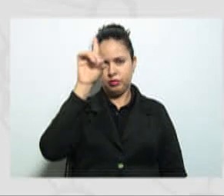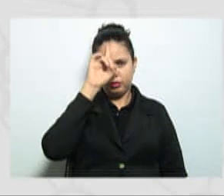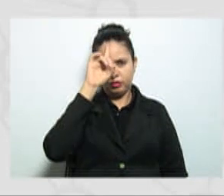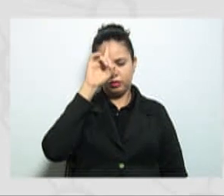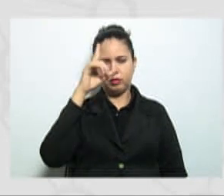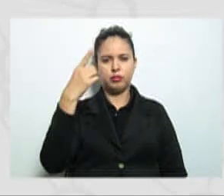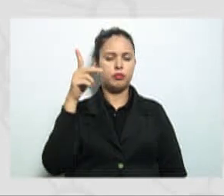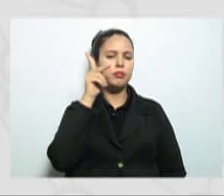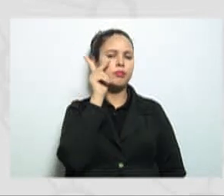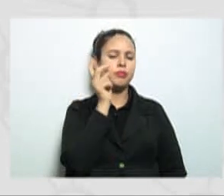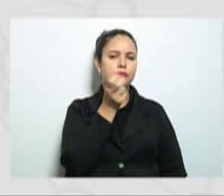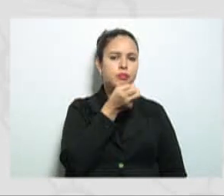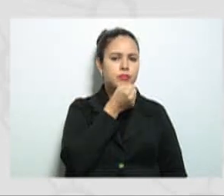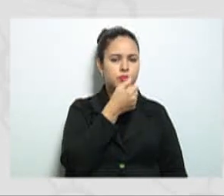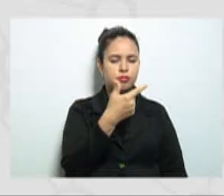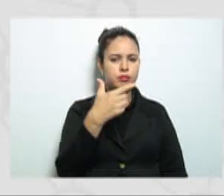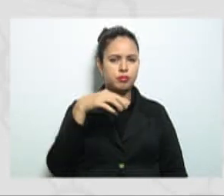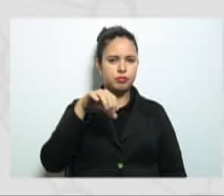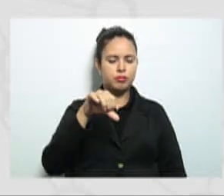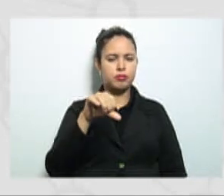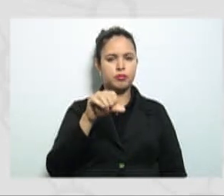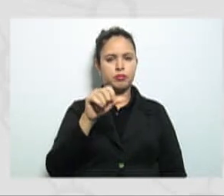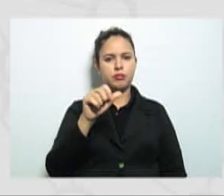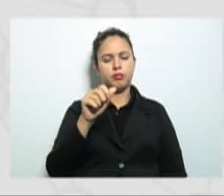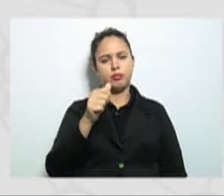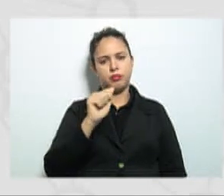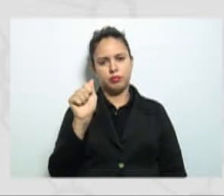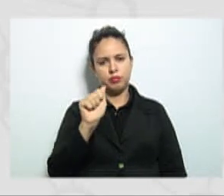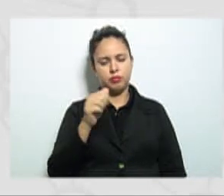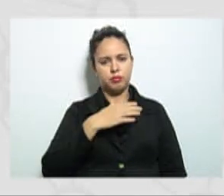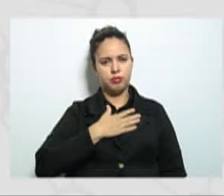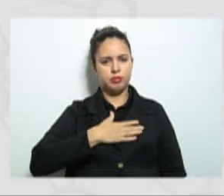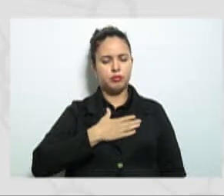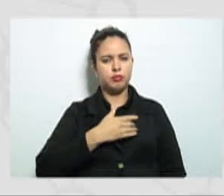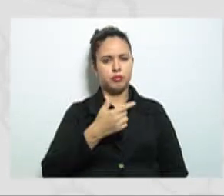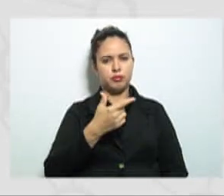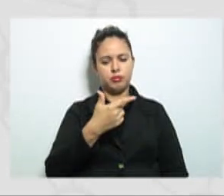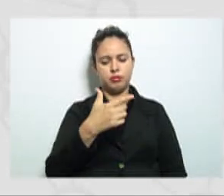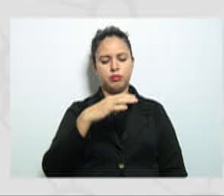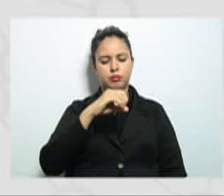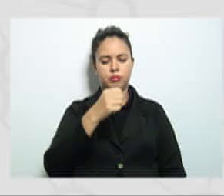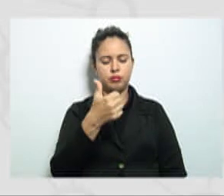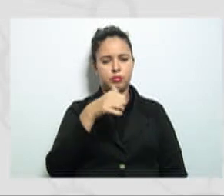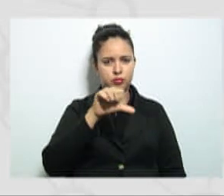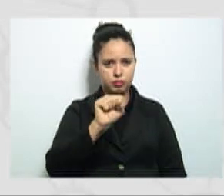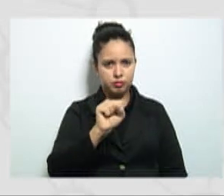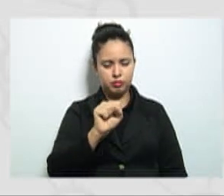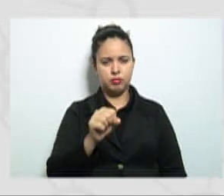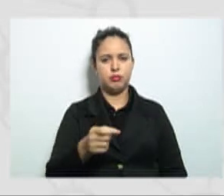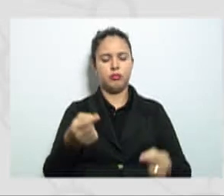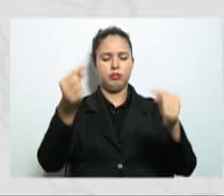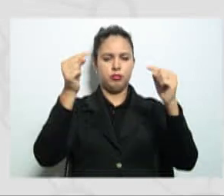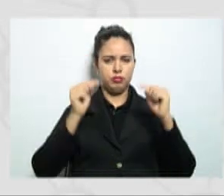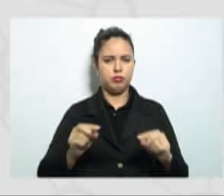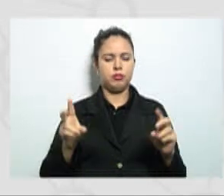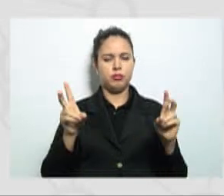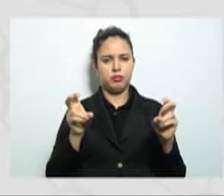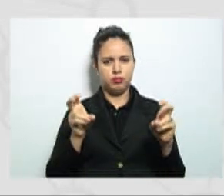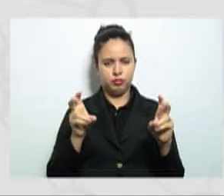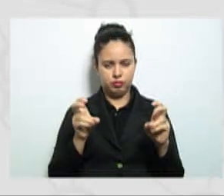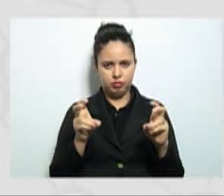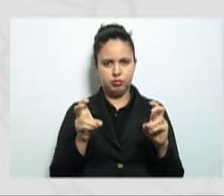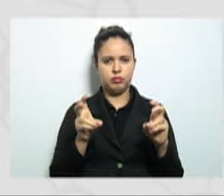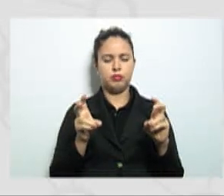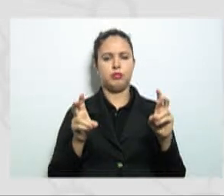Porto Velho, 29 de agosto de 2018, o assunto que vai ser tratado, por